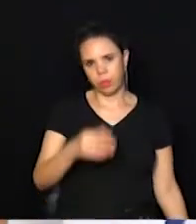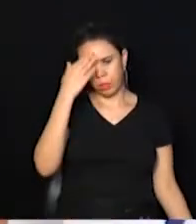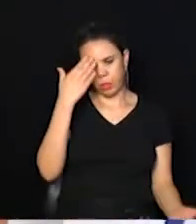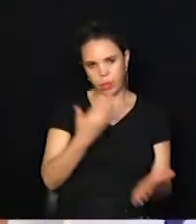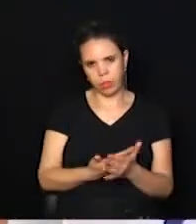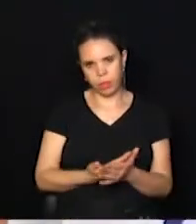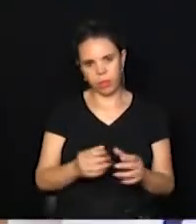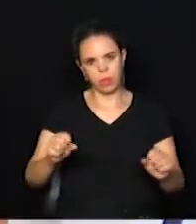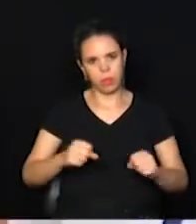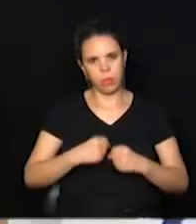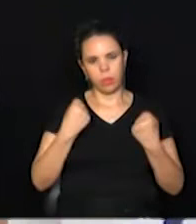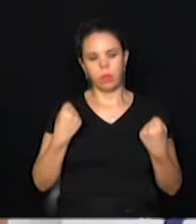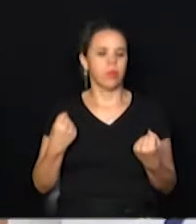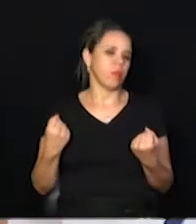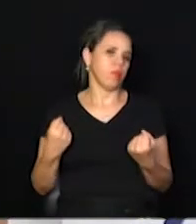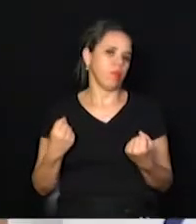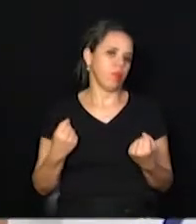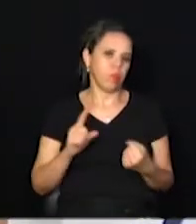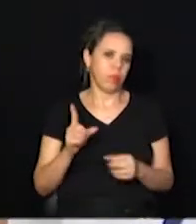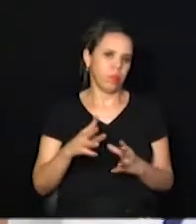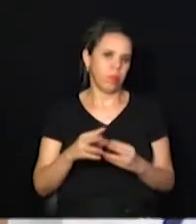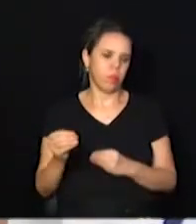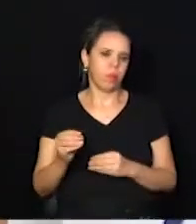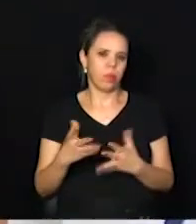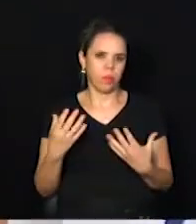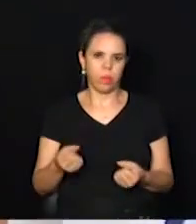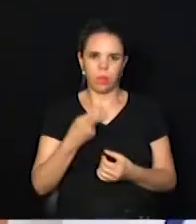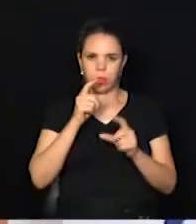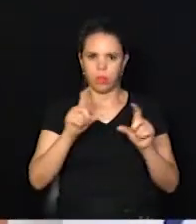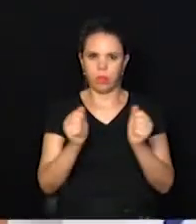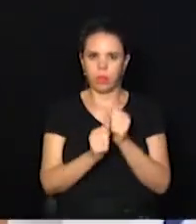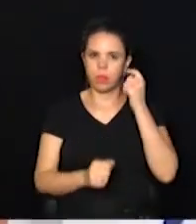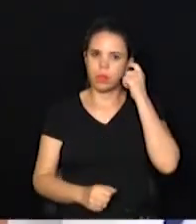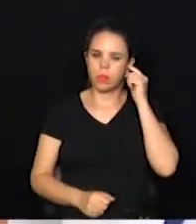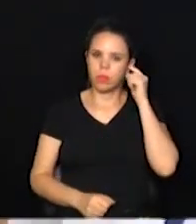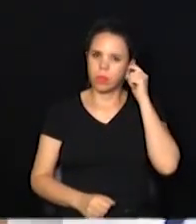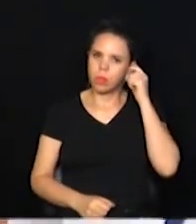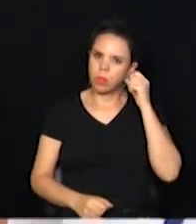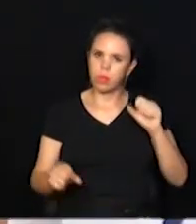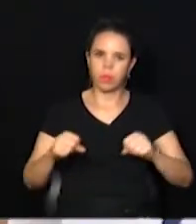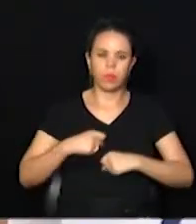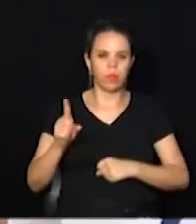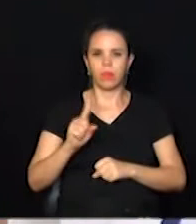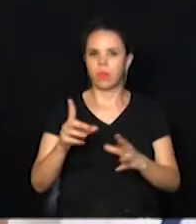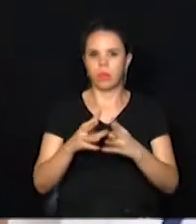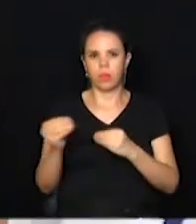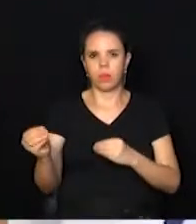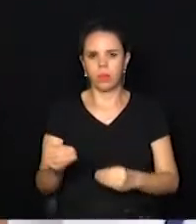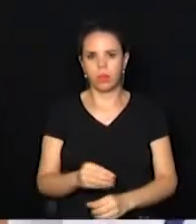a indignação não prescreve? Então, vamos dizer juntos? A indignação